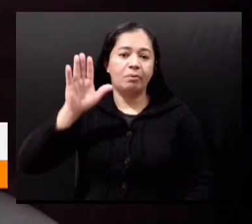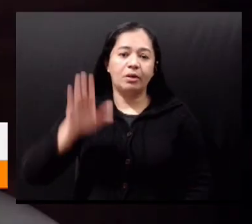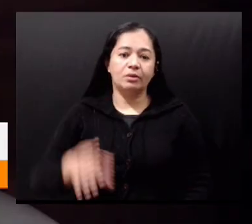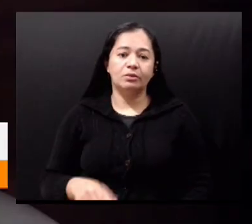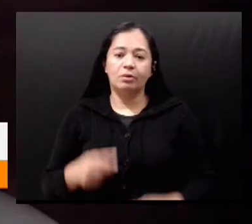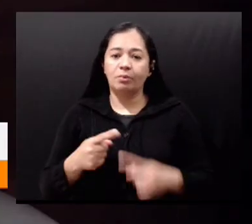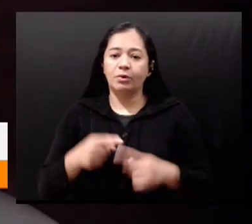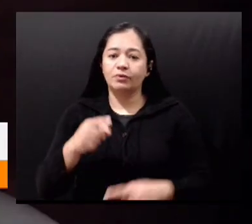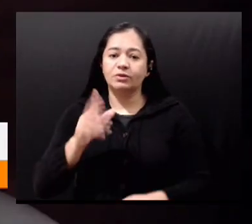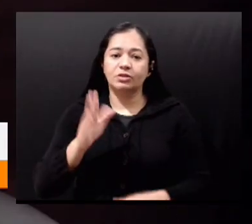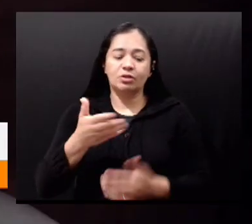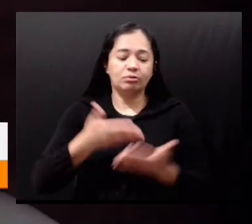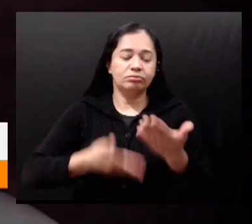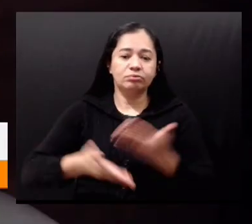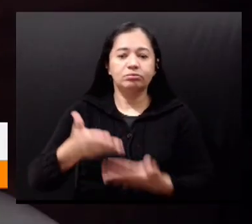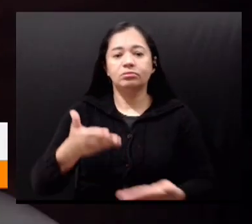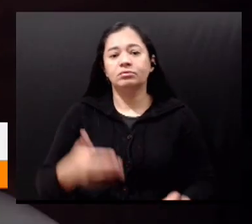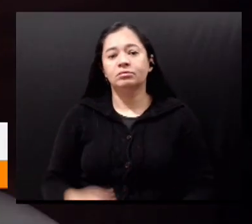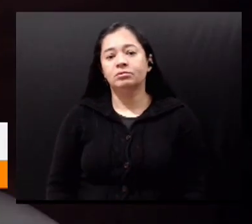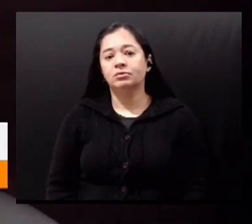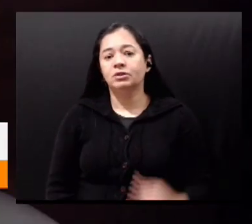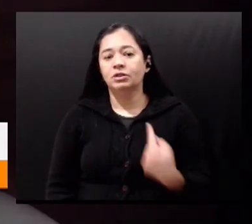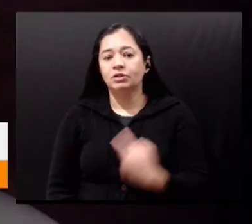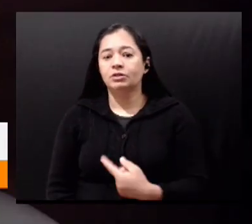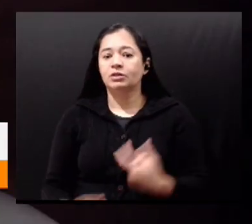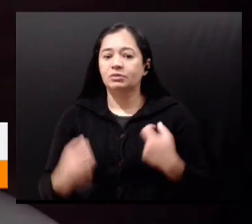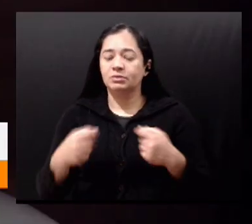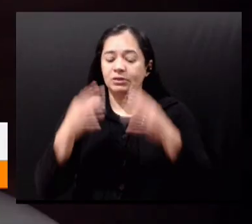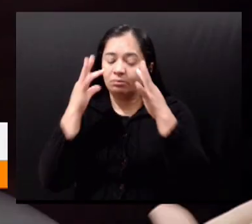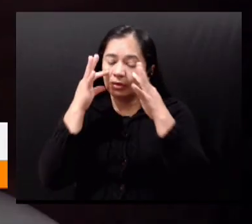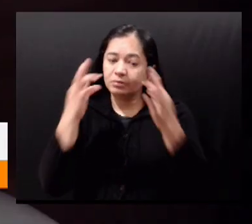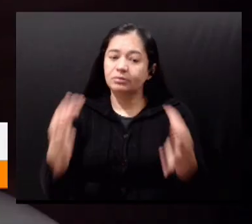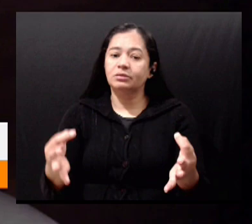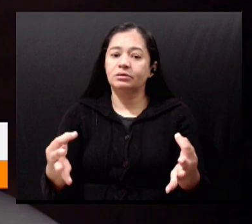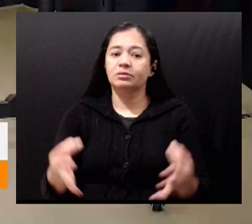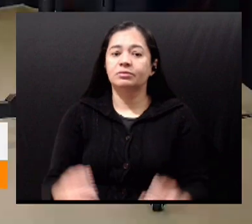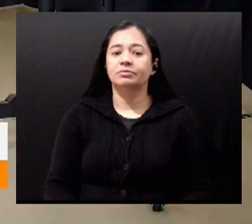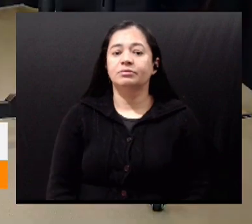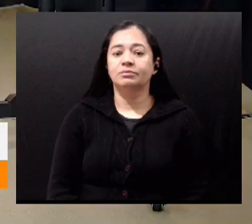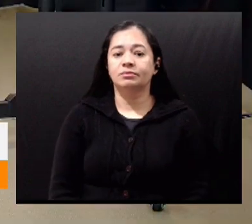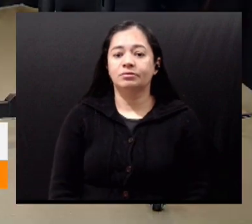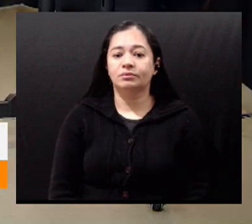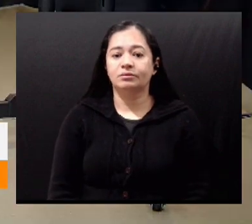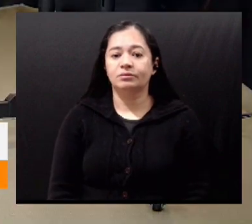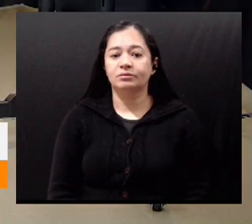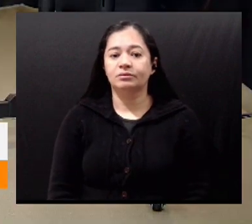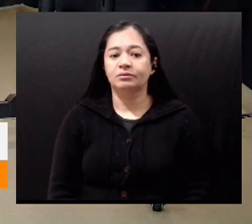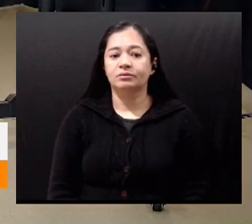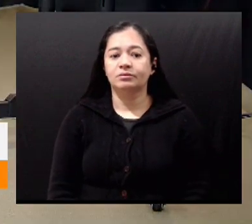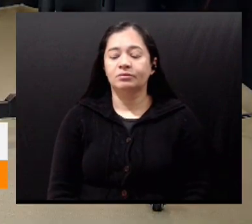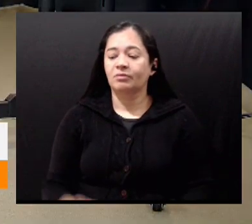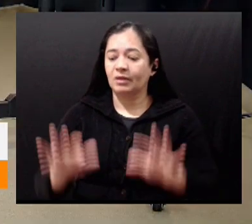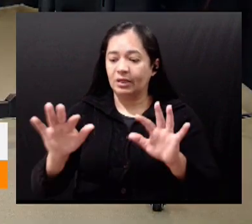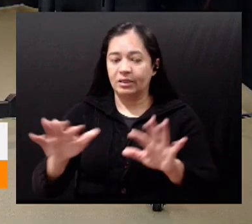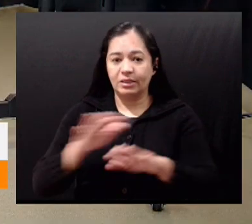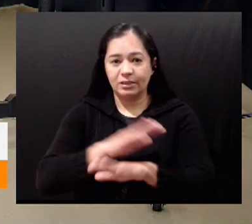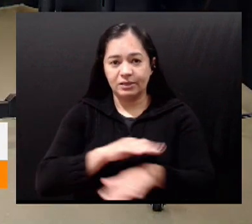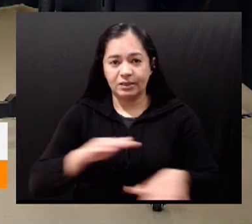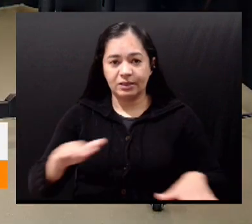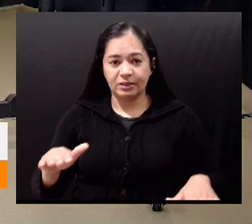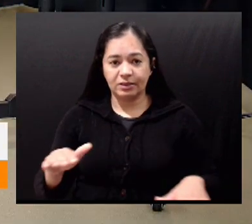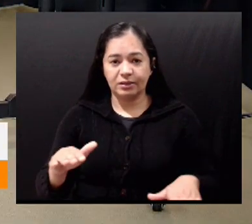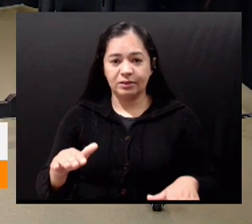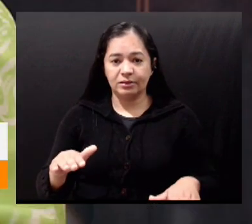É. Então a Uhum. gente tem que estar atento aos sinais. E essa criança, né, usar o exemplo da criança que fica no quarto,